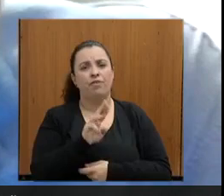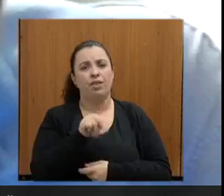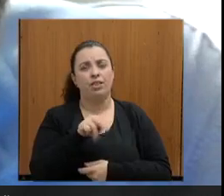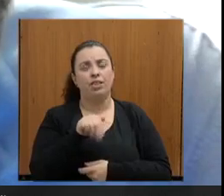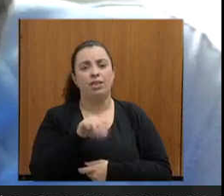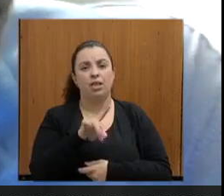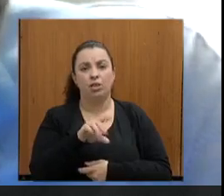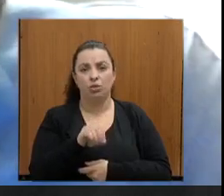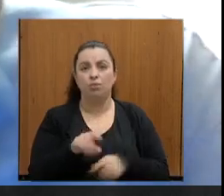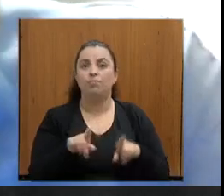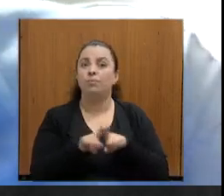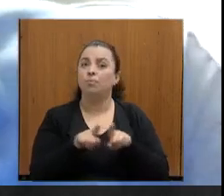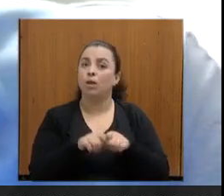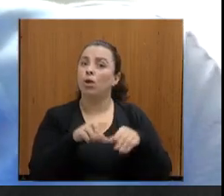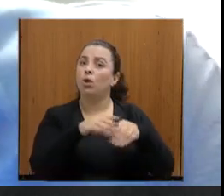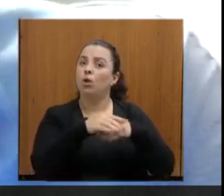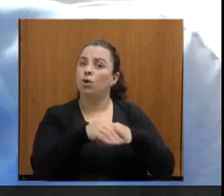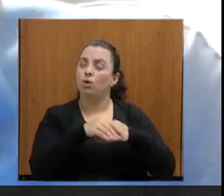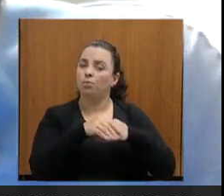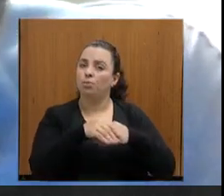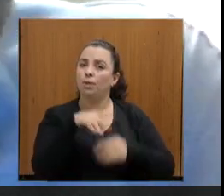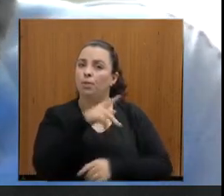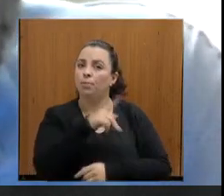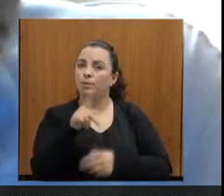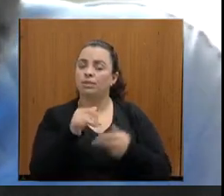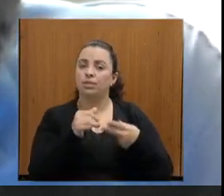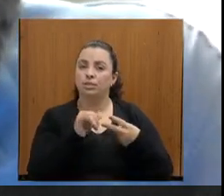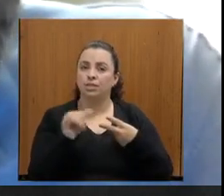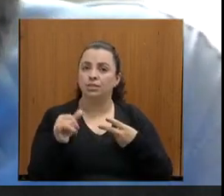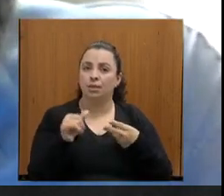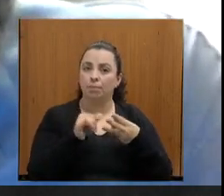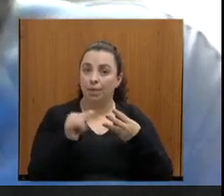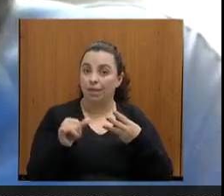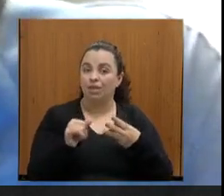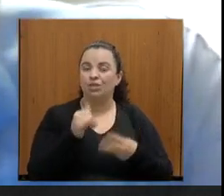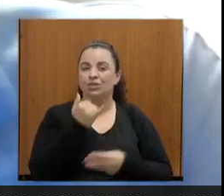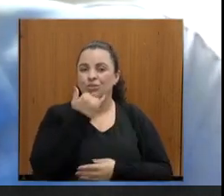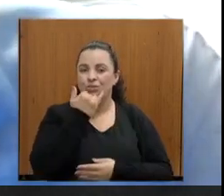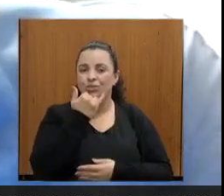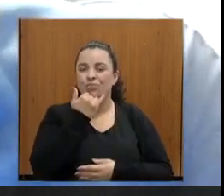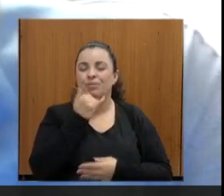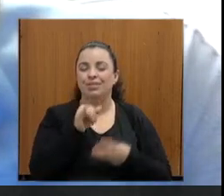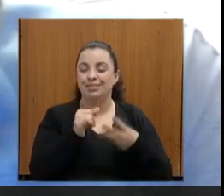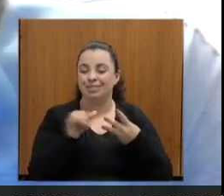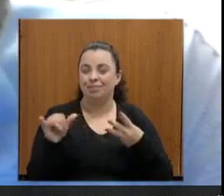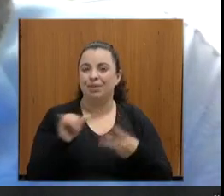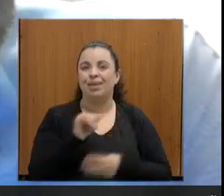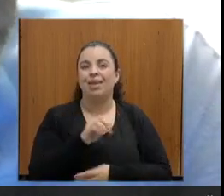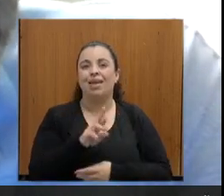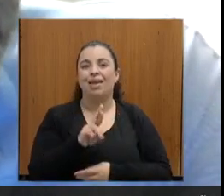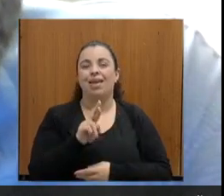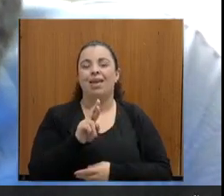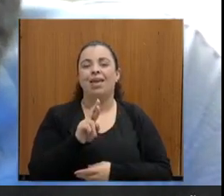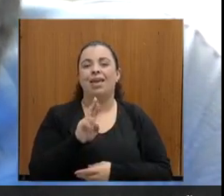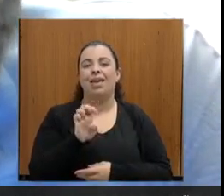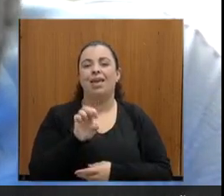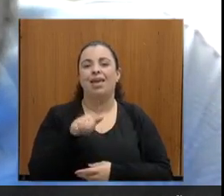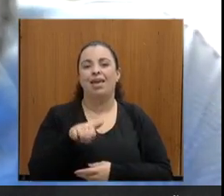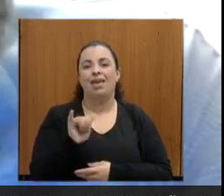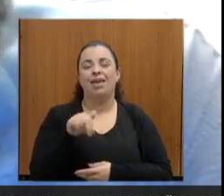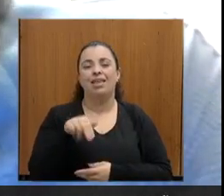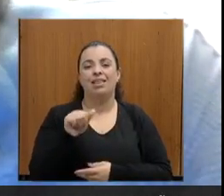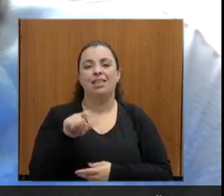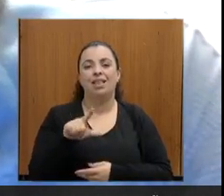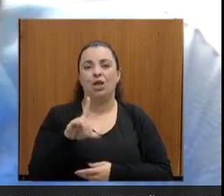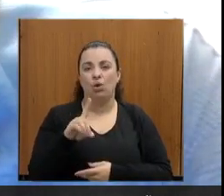cumprimentar nós presidentes da Cemig Reginaldo é fala